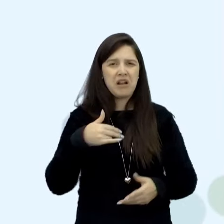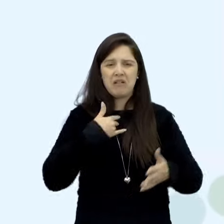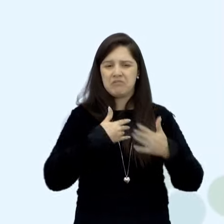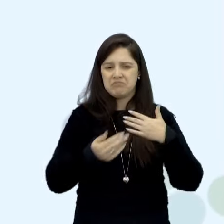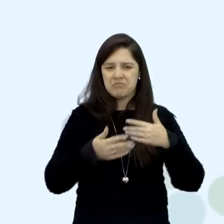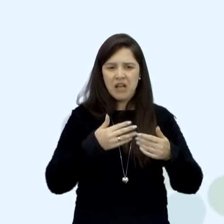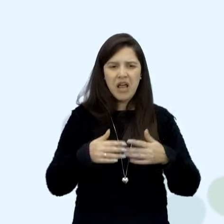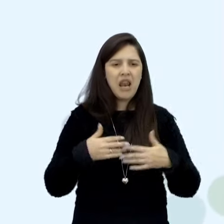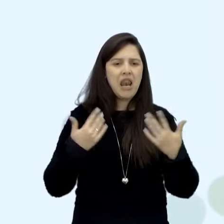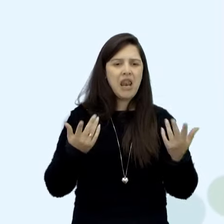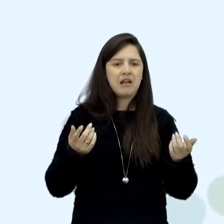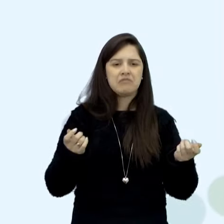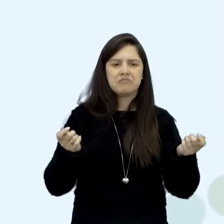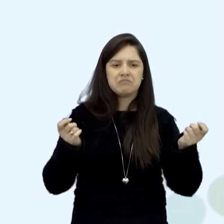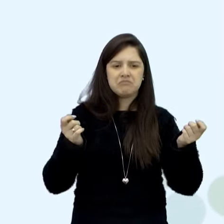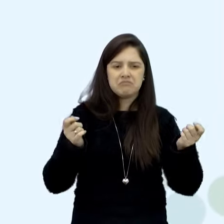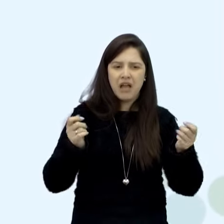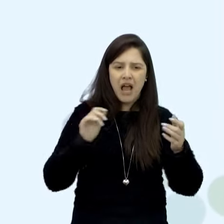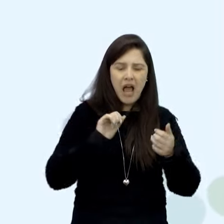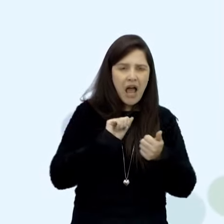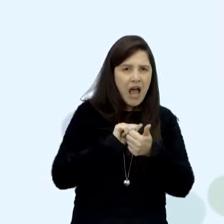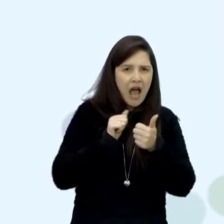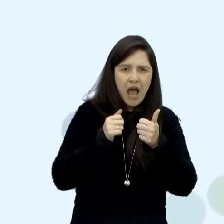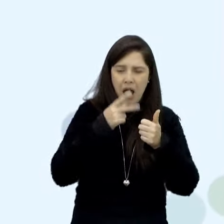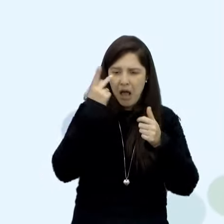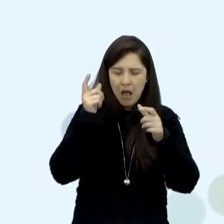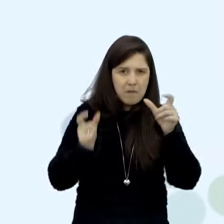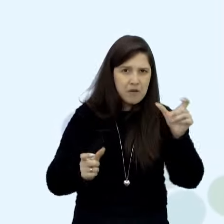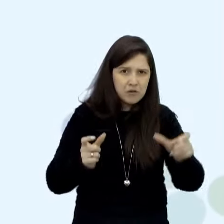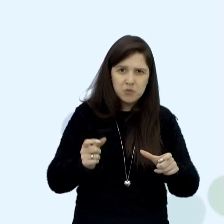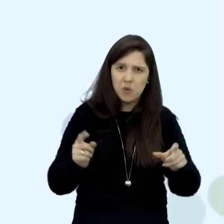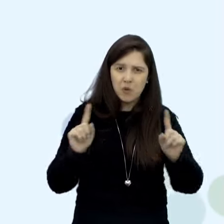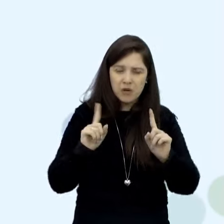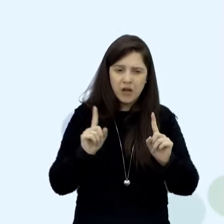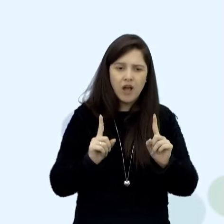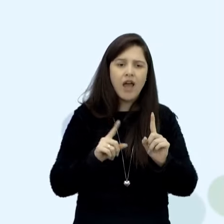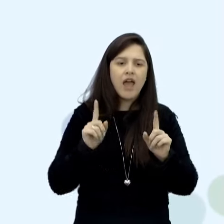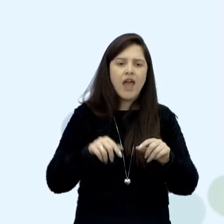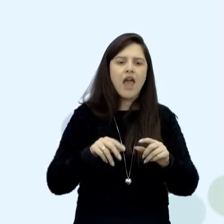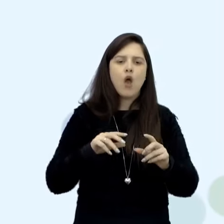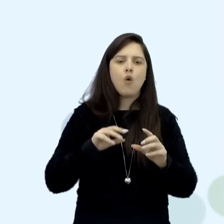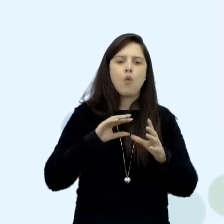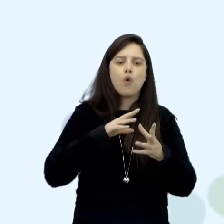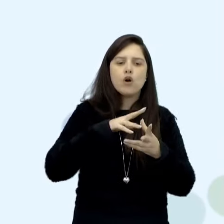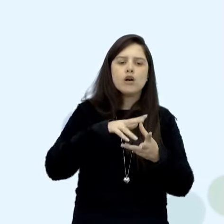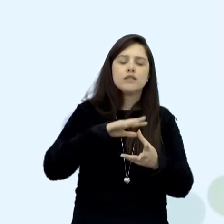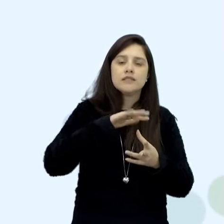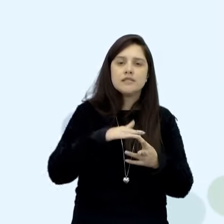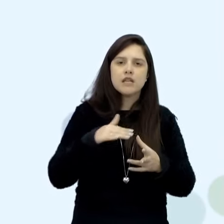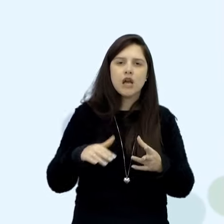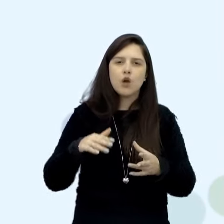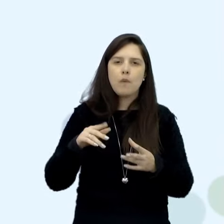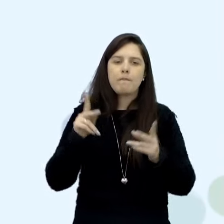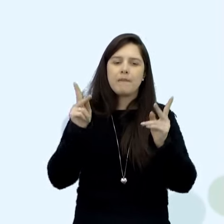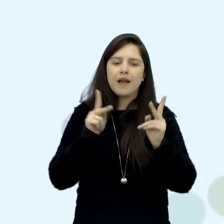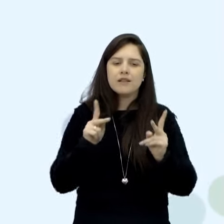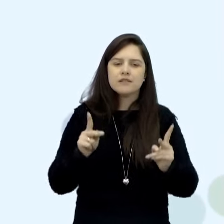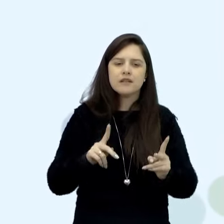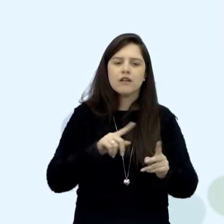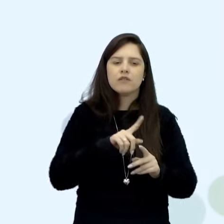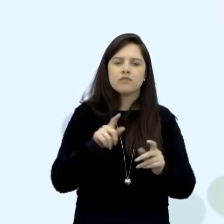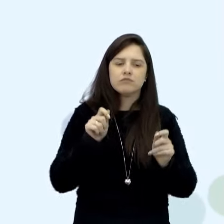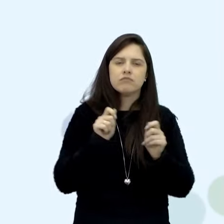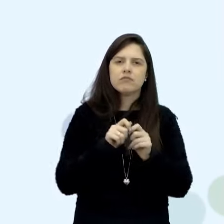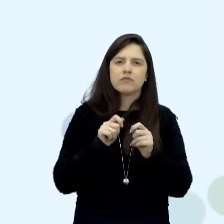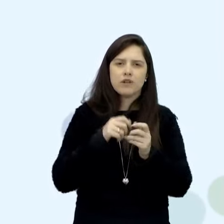ou não. Então trata-se de um ponto no meio do Oceano Pacífico. Aí eu deixei lá as coordenadas, se depois vocês